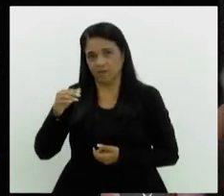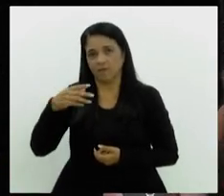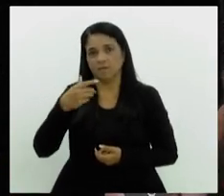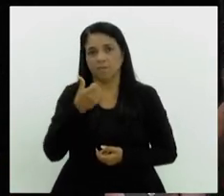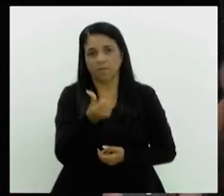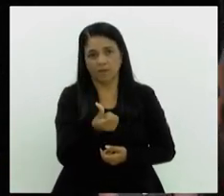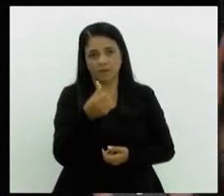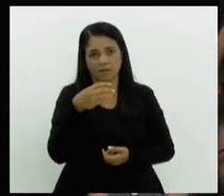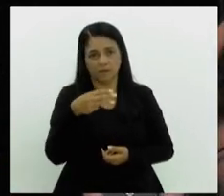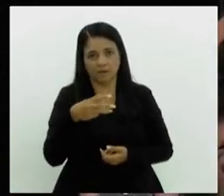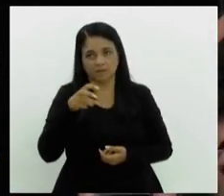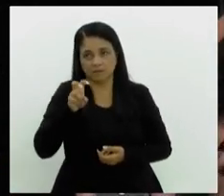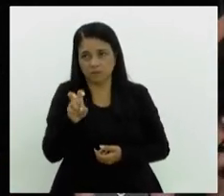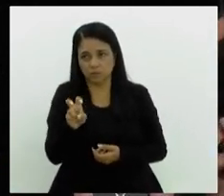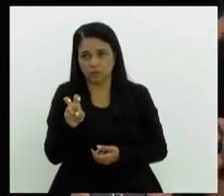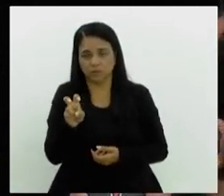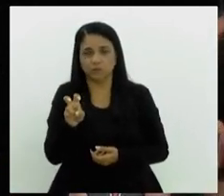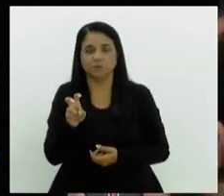635.